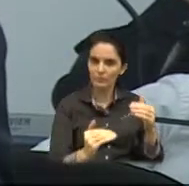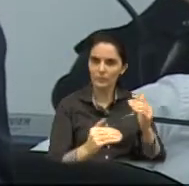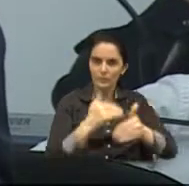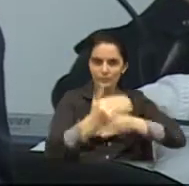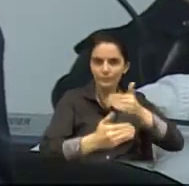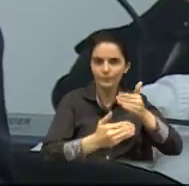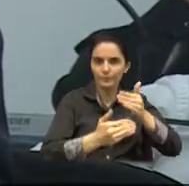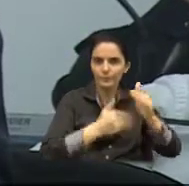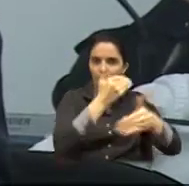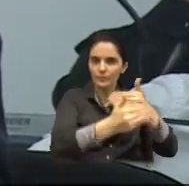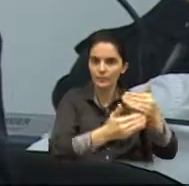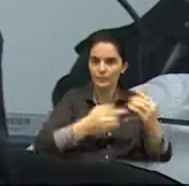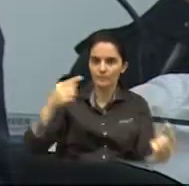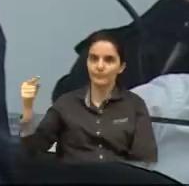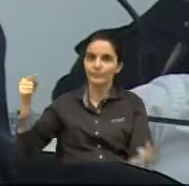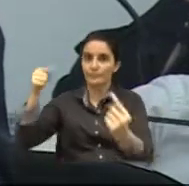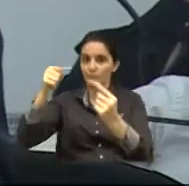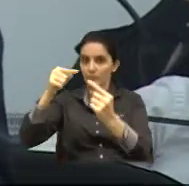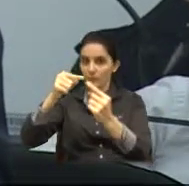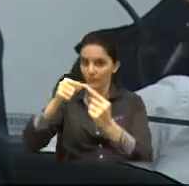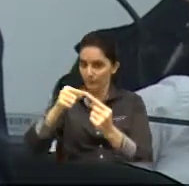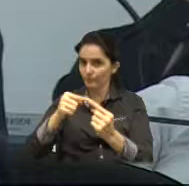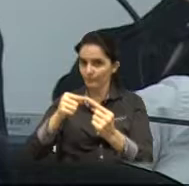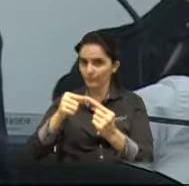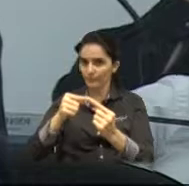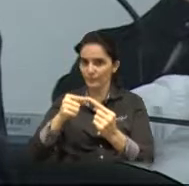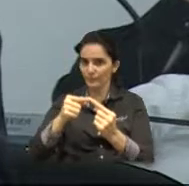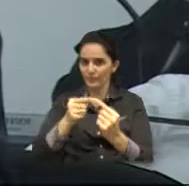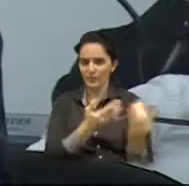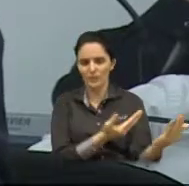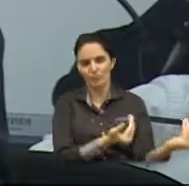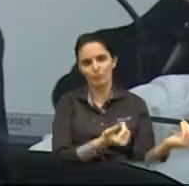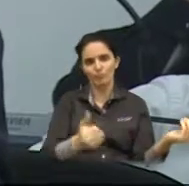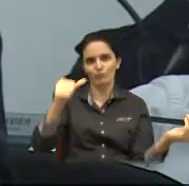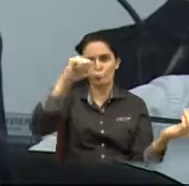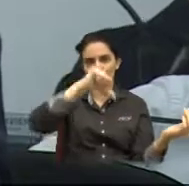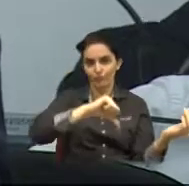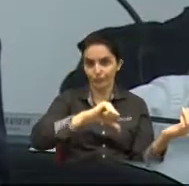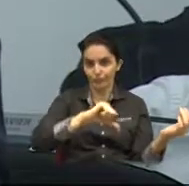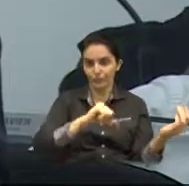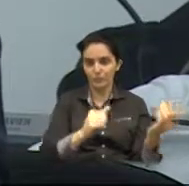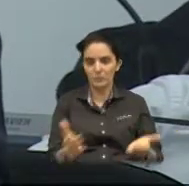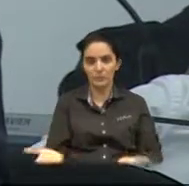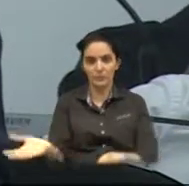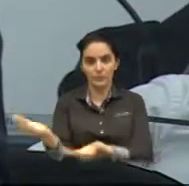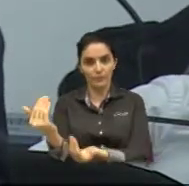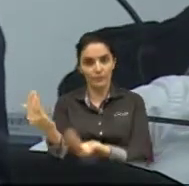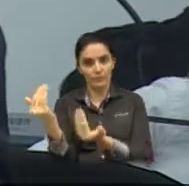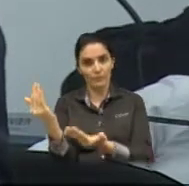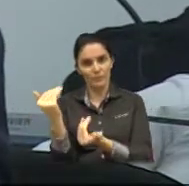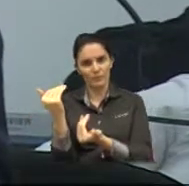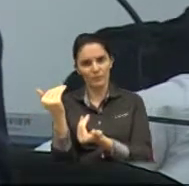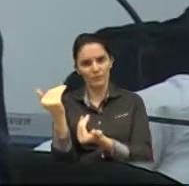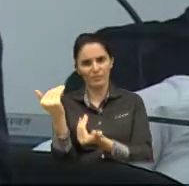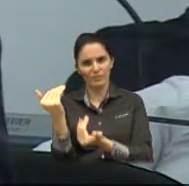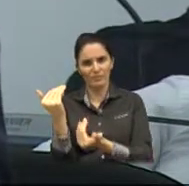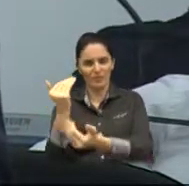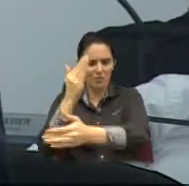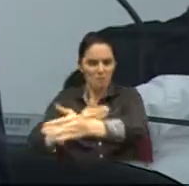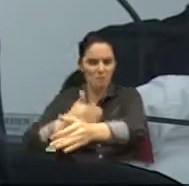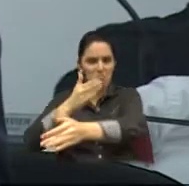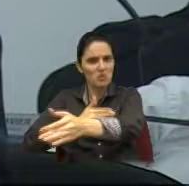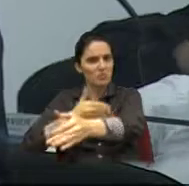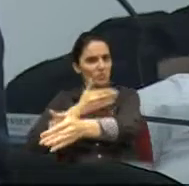objetivo final de prejudicar esses jovens, incentivando aí a mutilação e